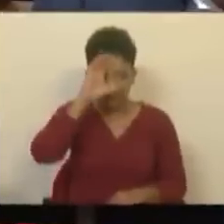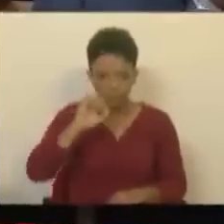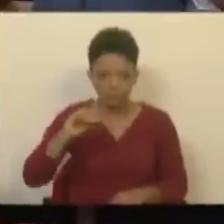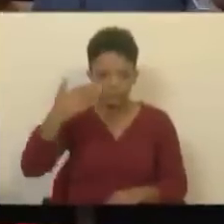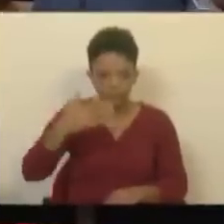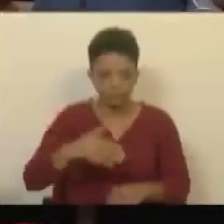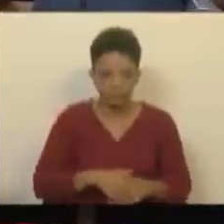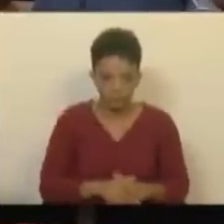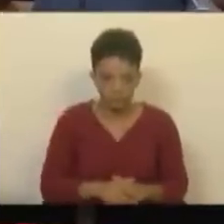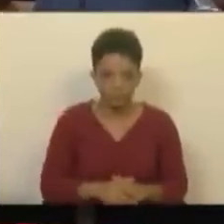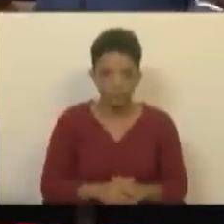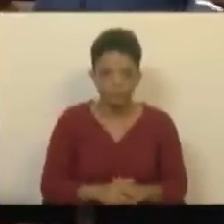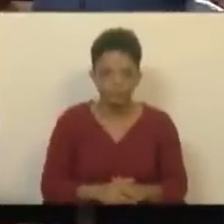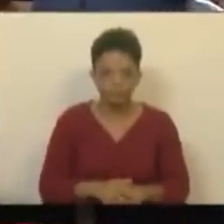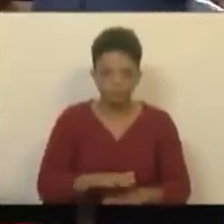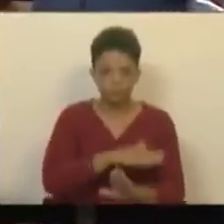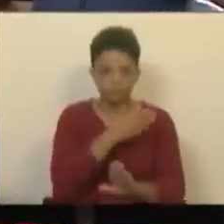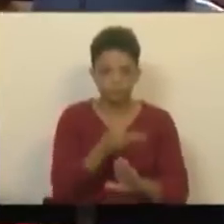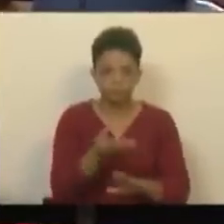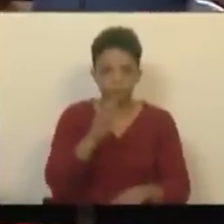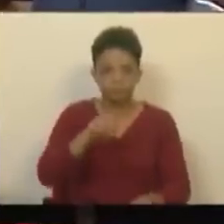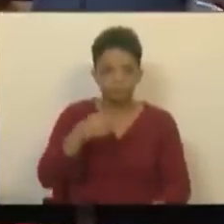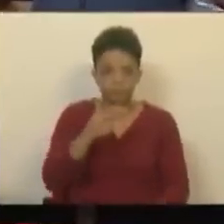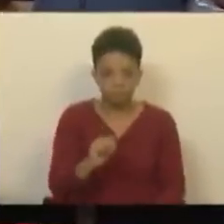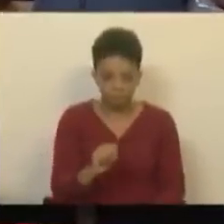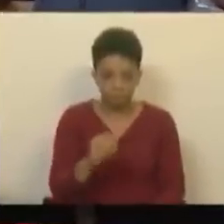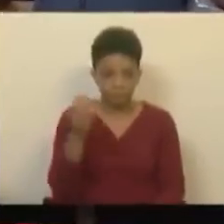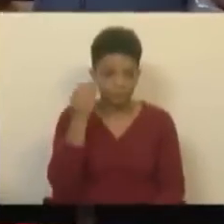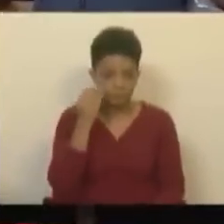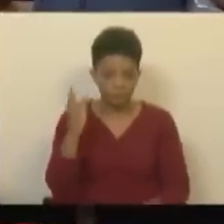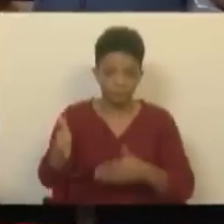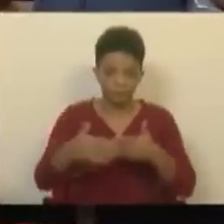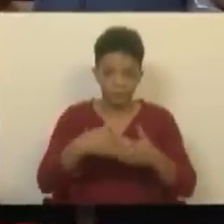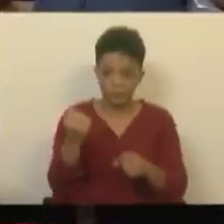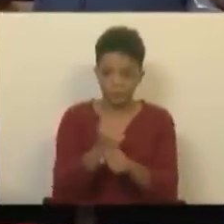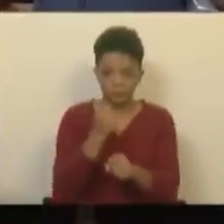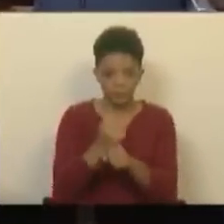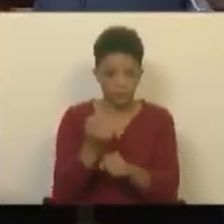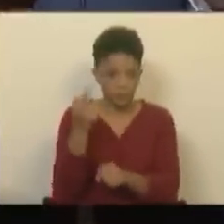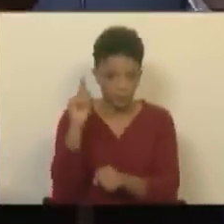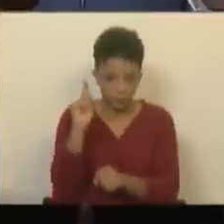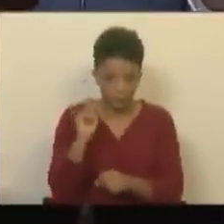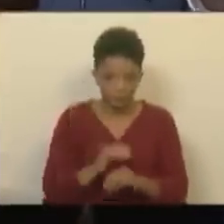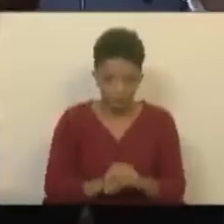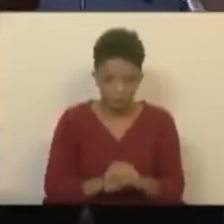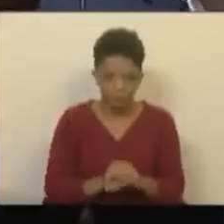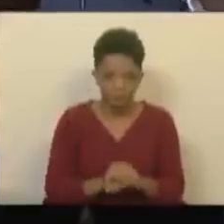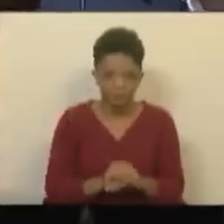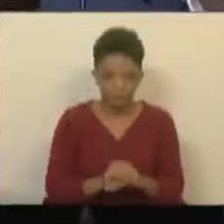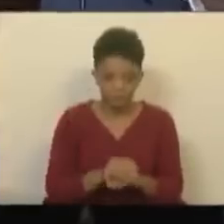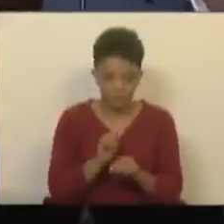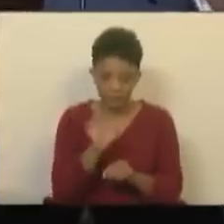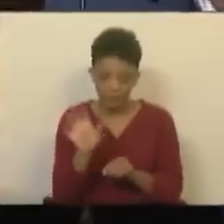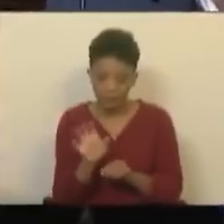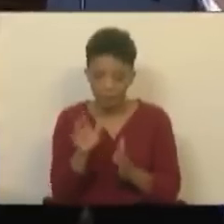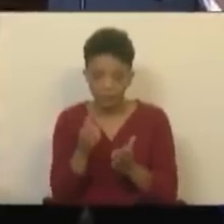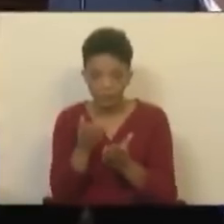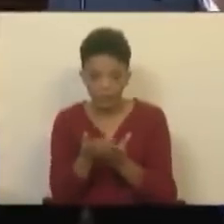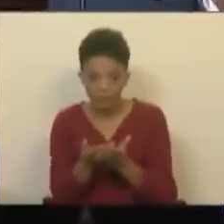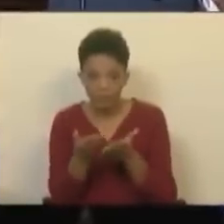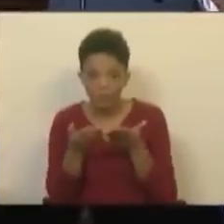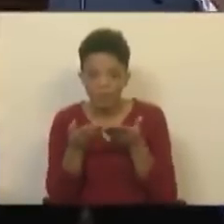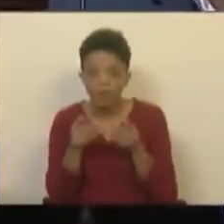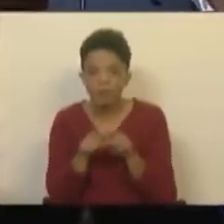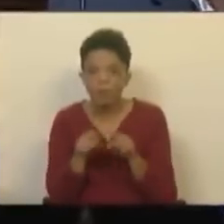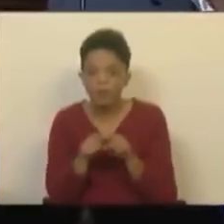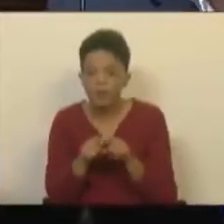ministro o reforço do SNS não se faz com encerramento de serviços dessa forma só está a abrir